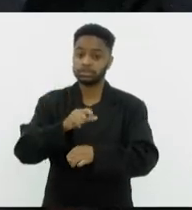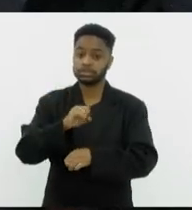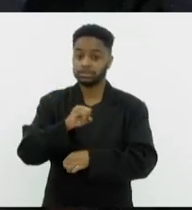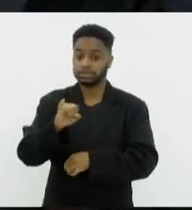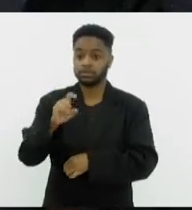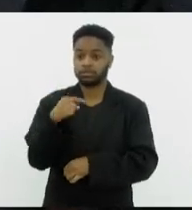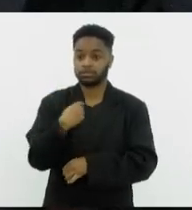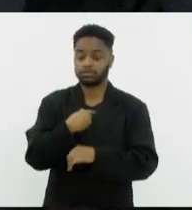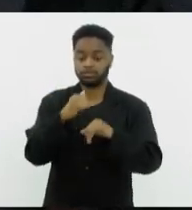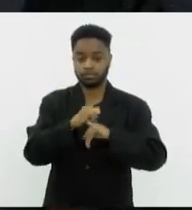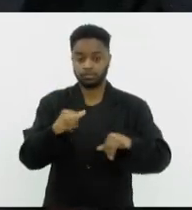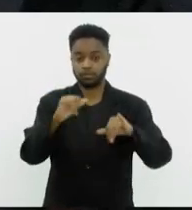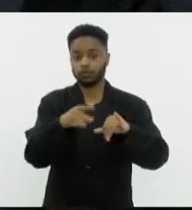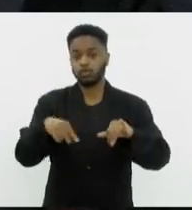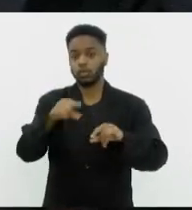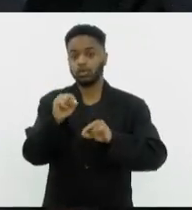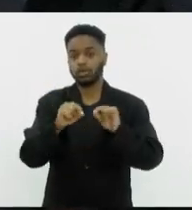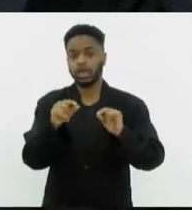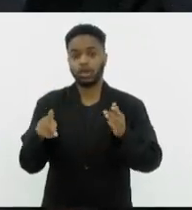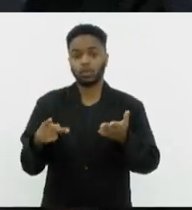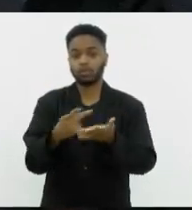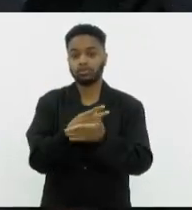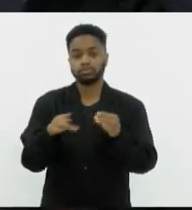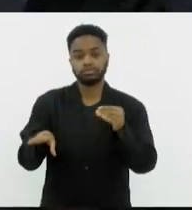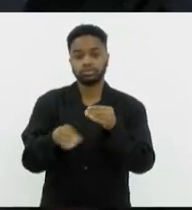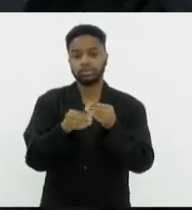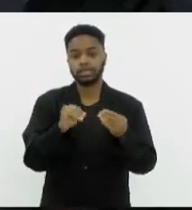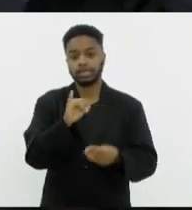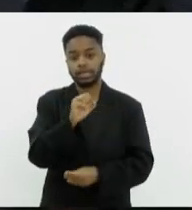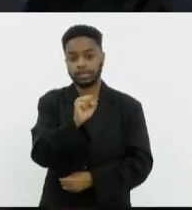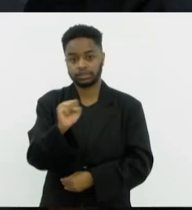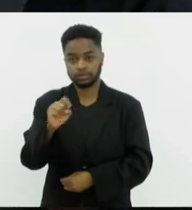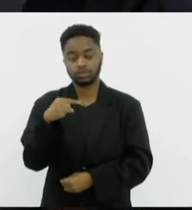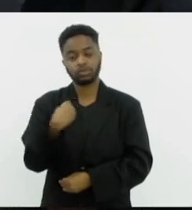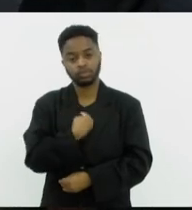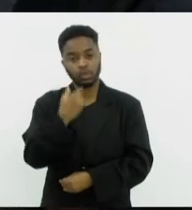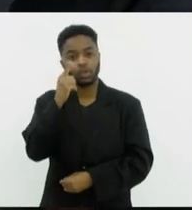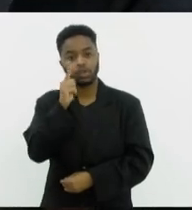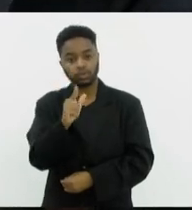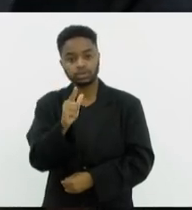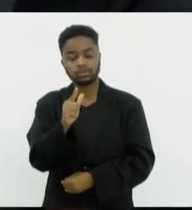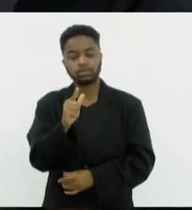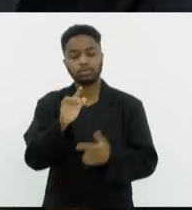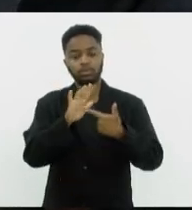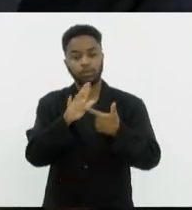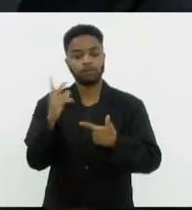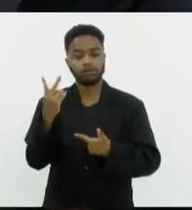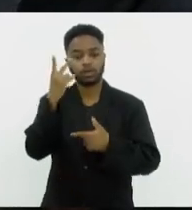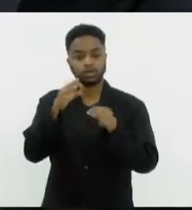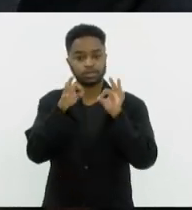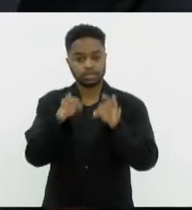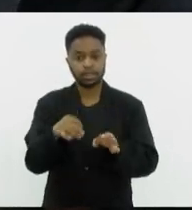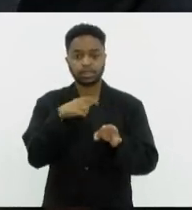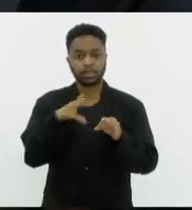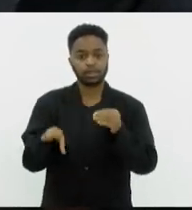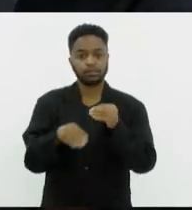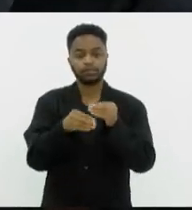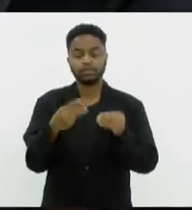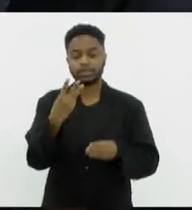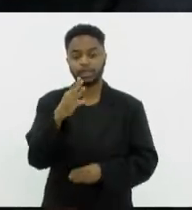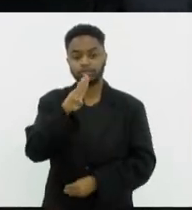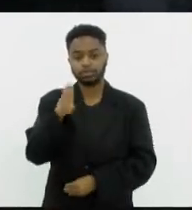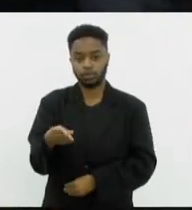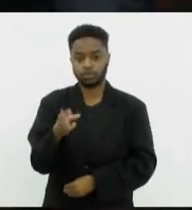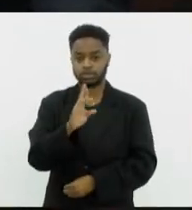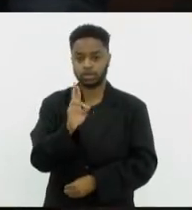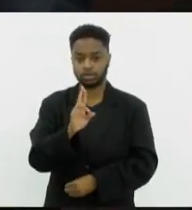faz a mensuração do que houve de acréscimo de ISS, a gente consegue chegar a um valor tangível que houve um acréscimo de apenas 3